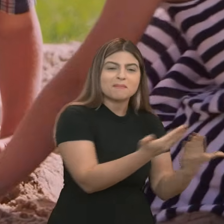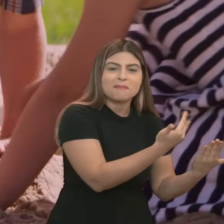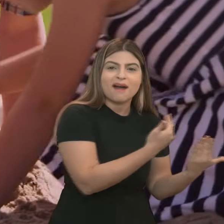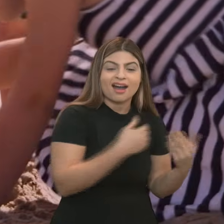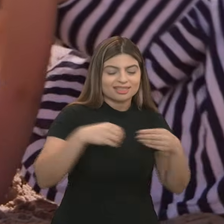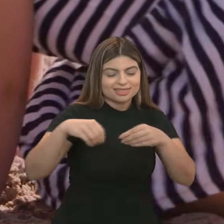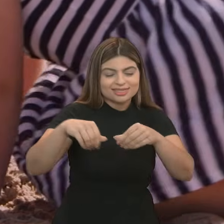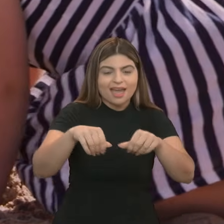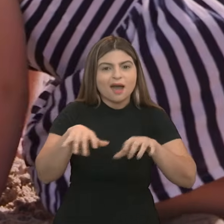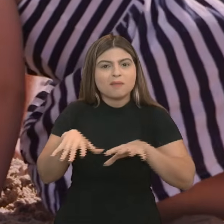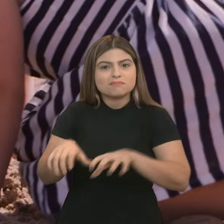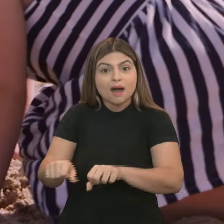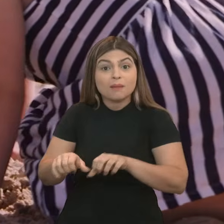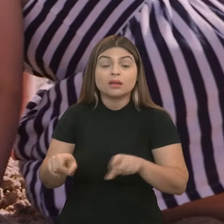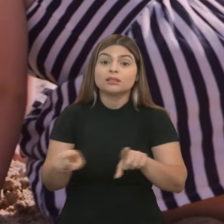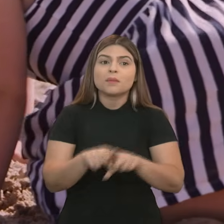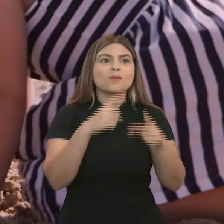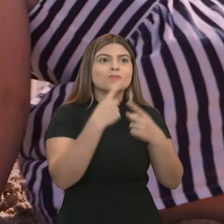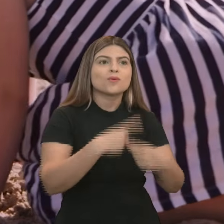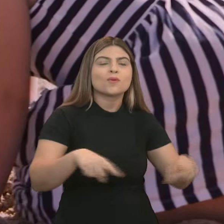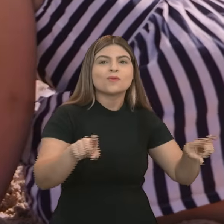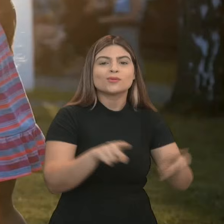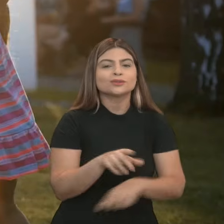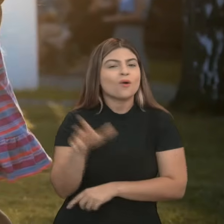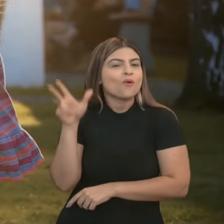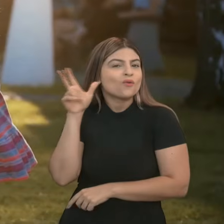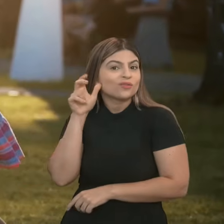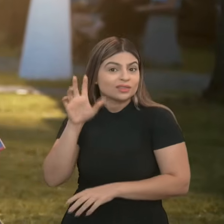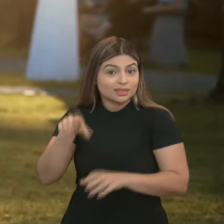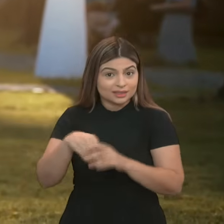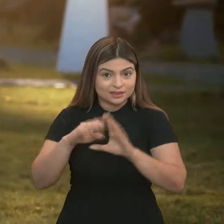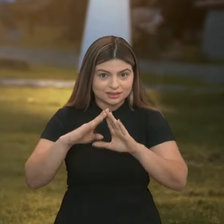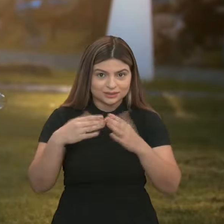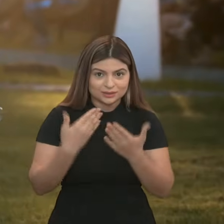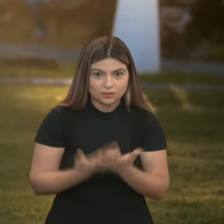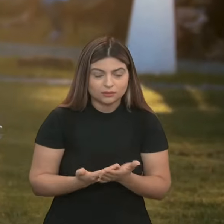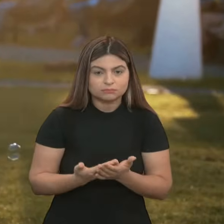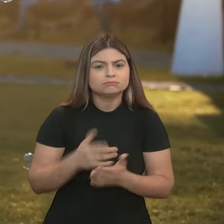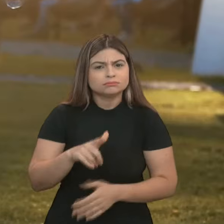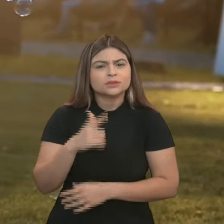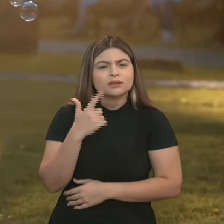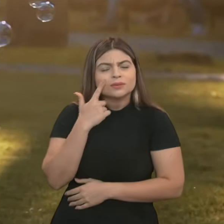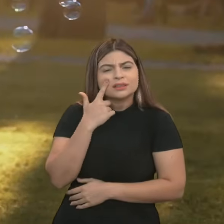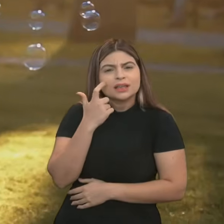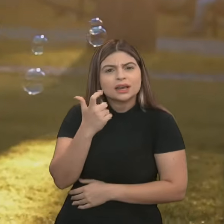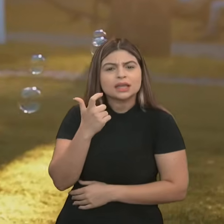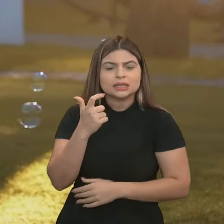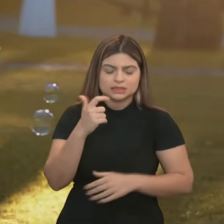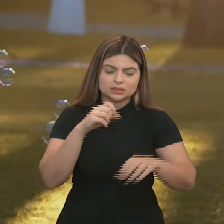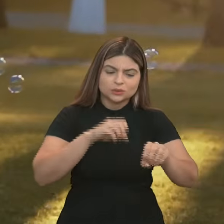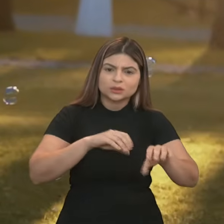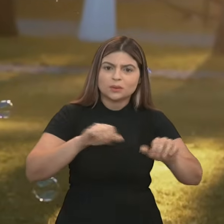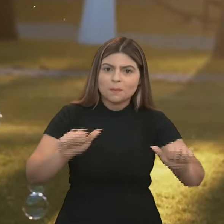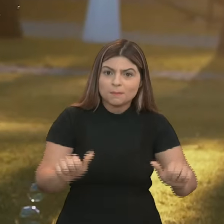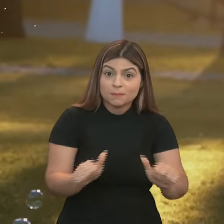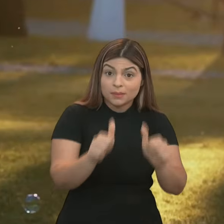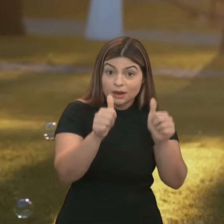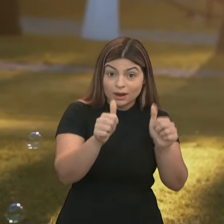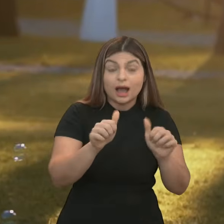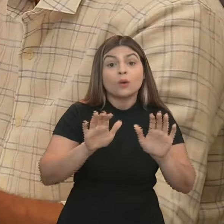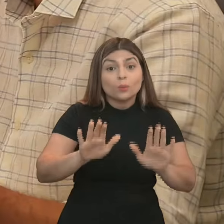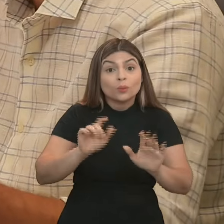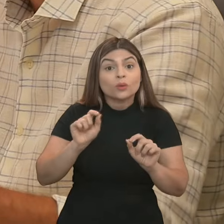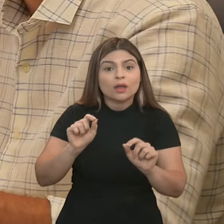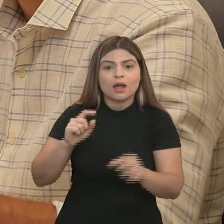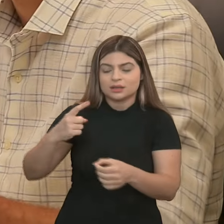nas músicas que as crianças aprendem na escola. E foi a partir do interesse em aprimorar a educação que o município de Goianira